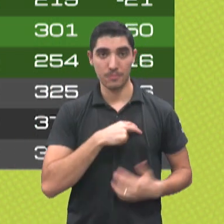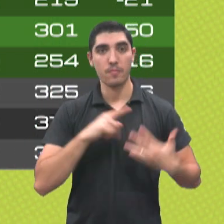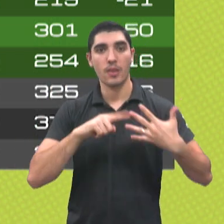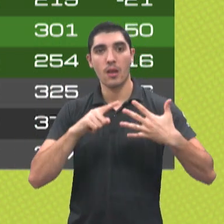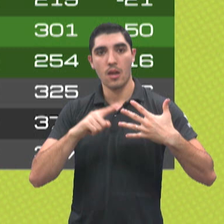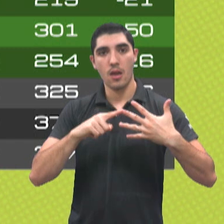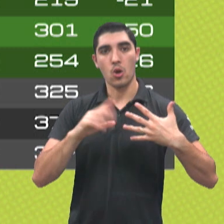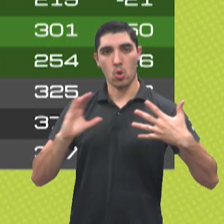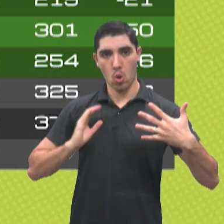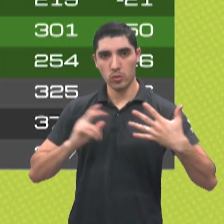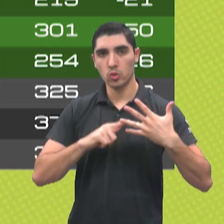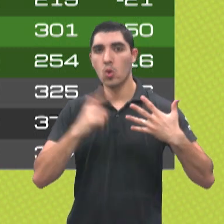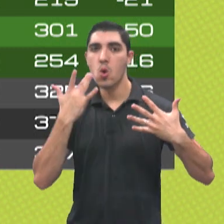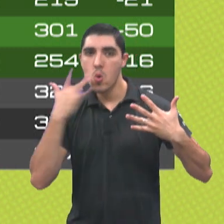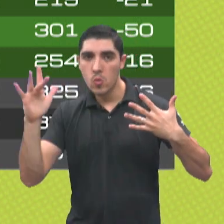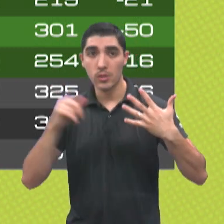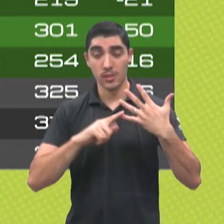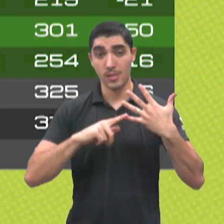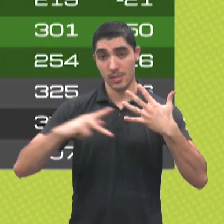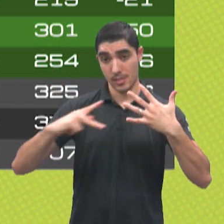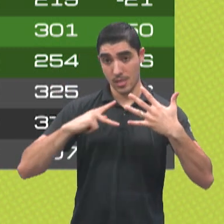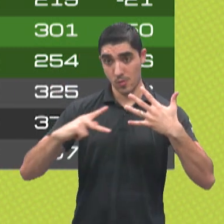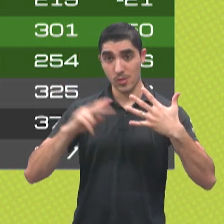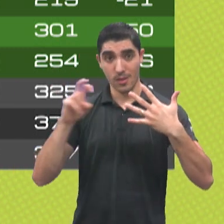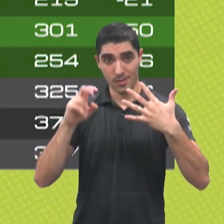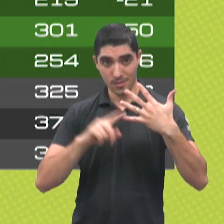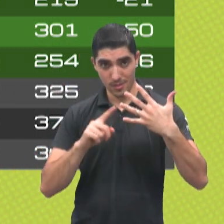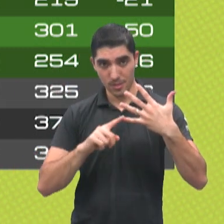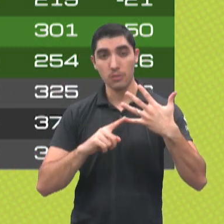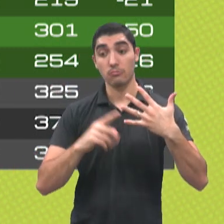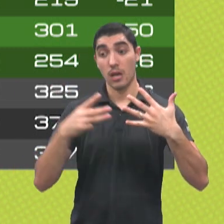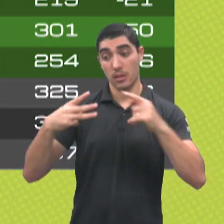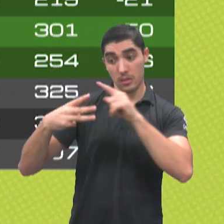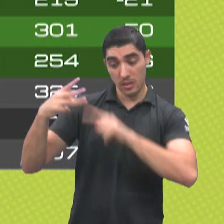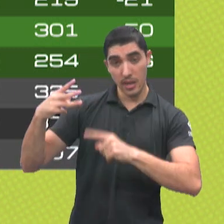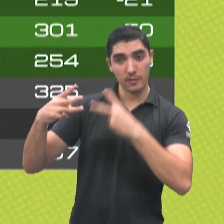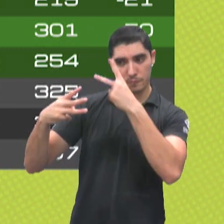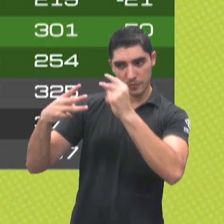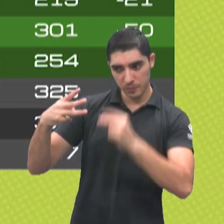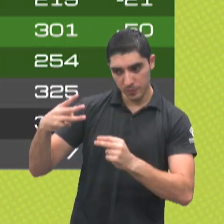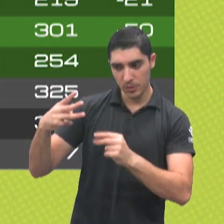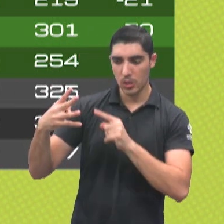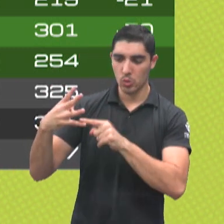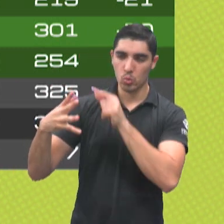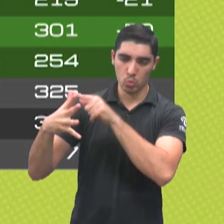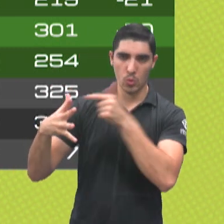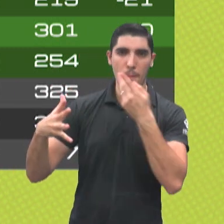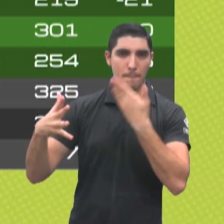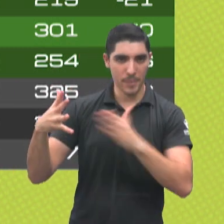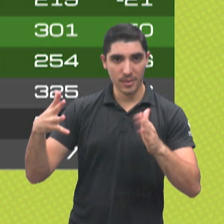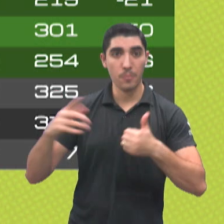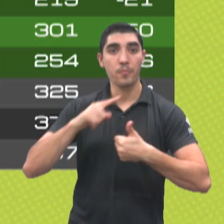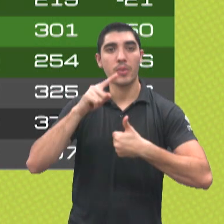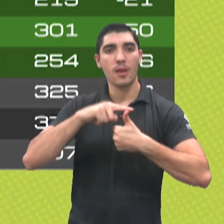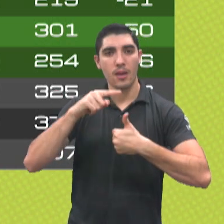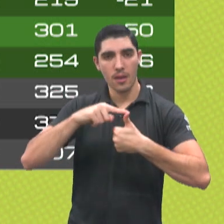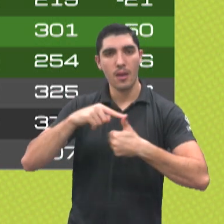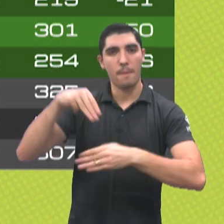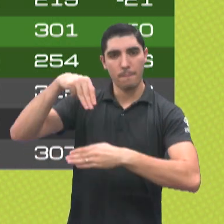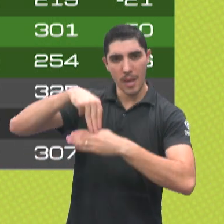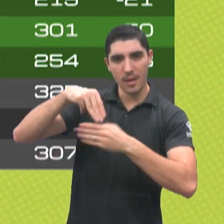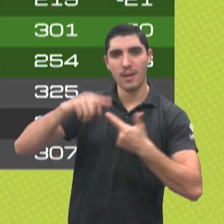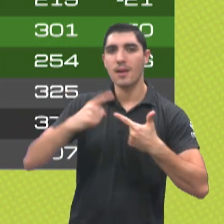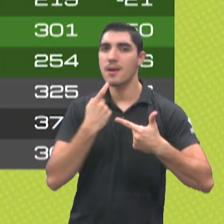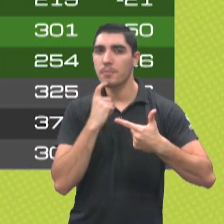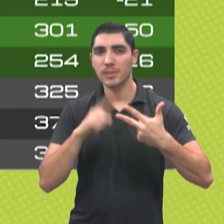na 5ª posição com 60% de aproveitamento, 3 vitórias, 2 derrotas em 5 jogos, seguido pelo Maringá, Campinas,